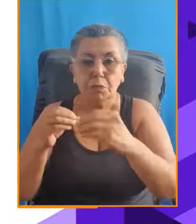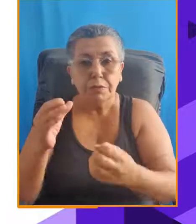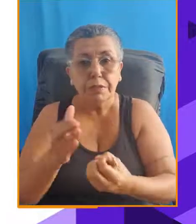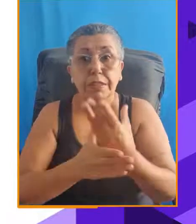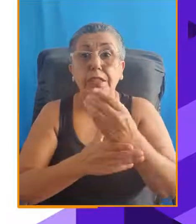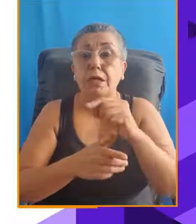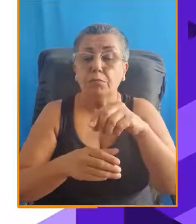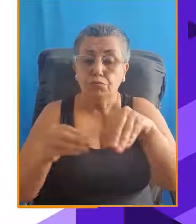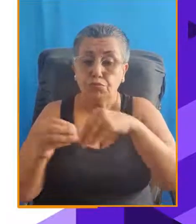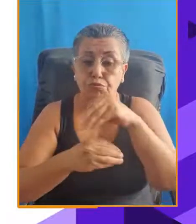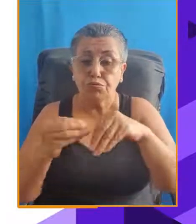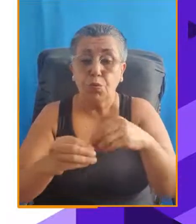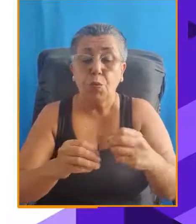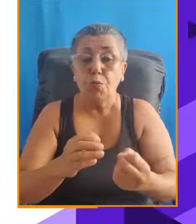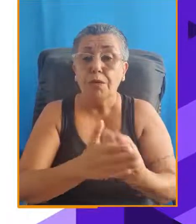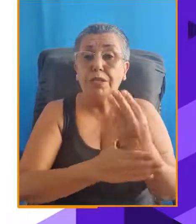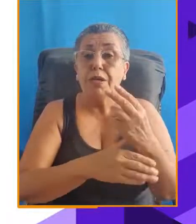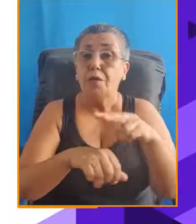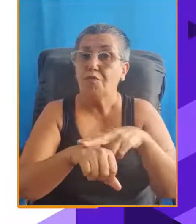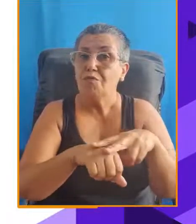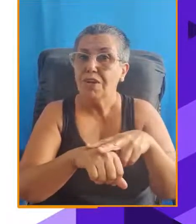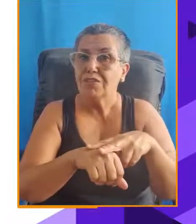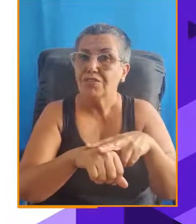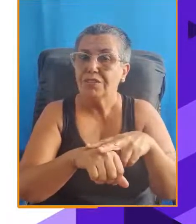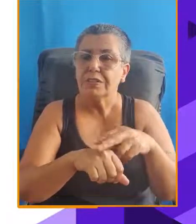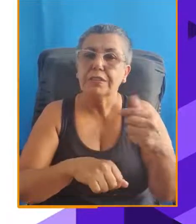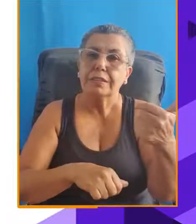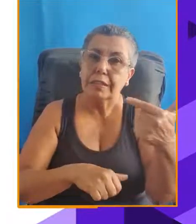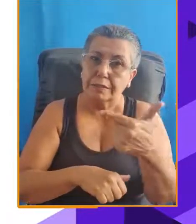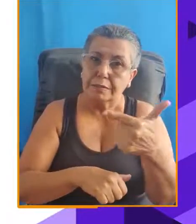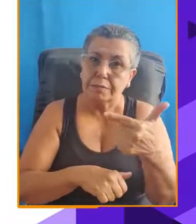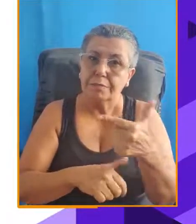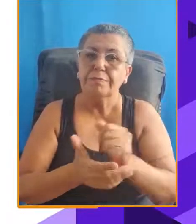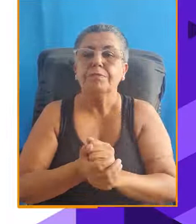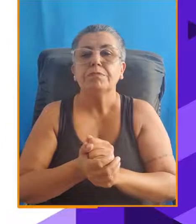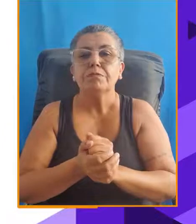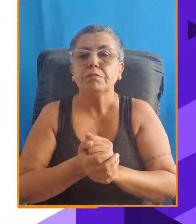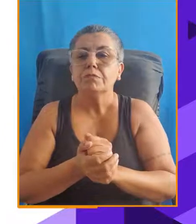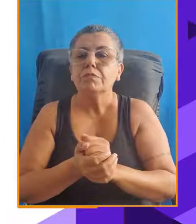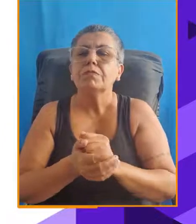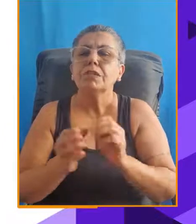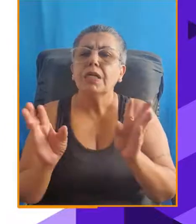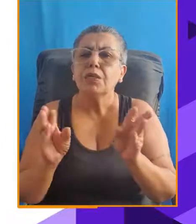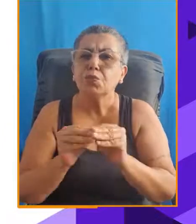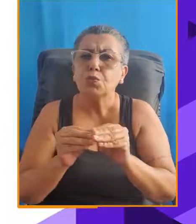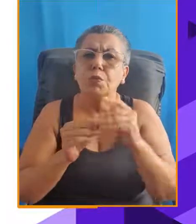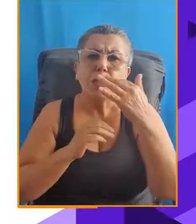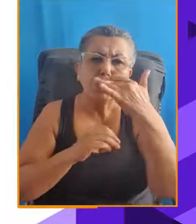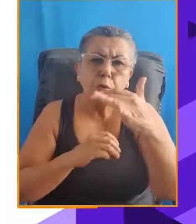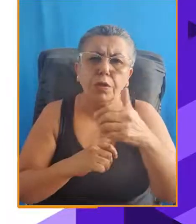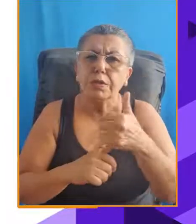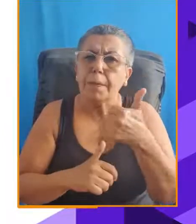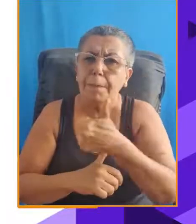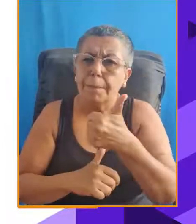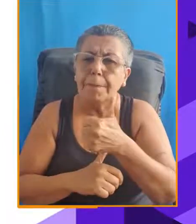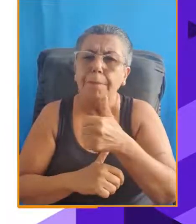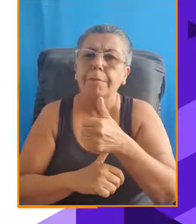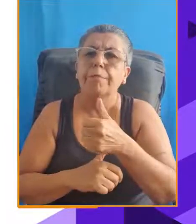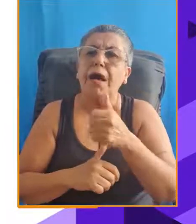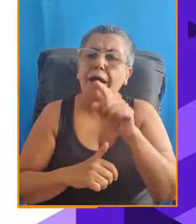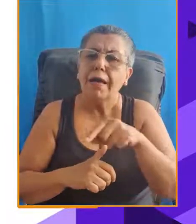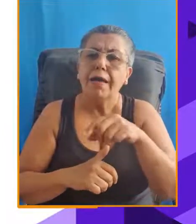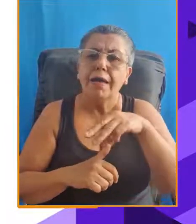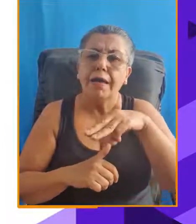outro matiz, verde, que é um matiz secundário. Em resumo, as cores primárias são